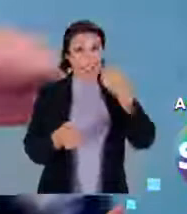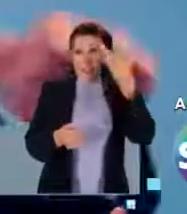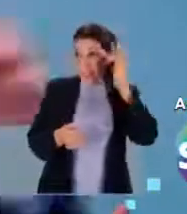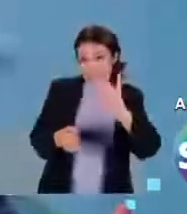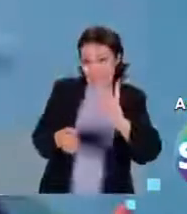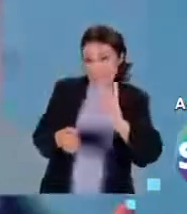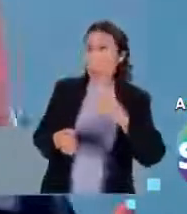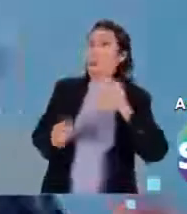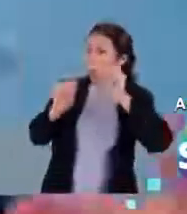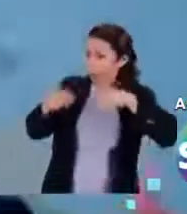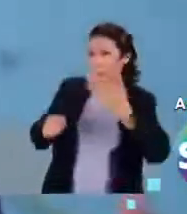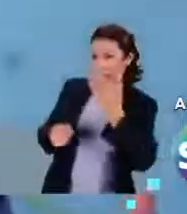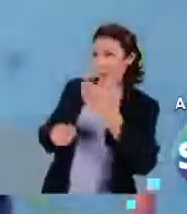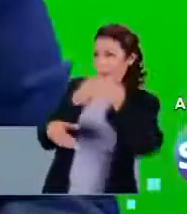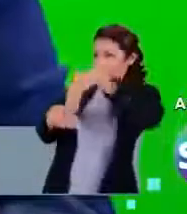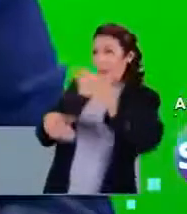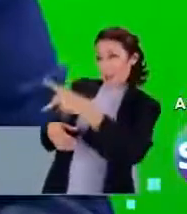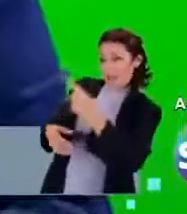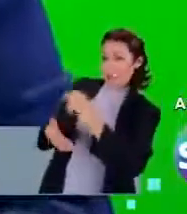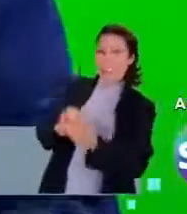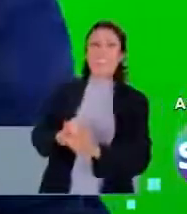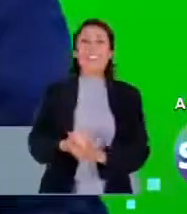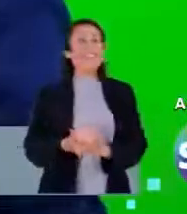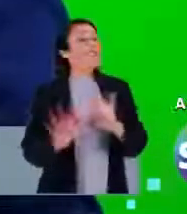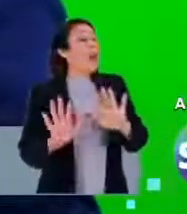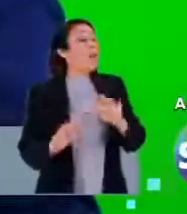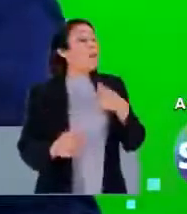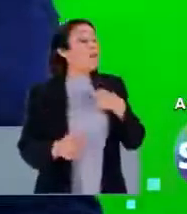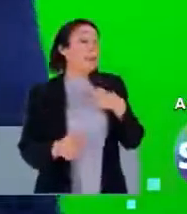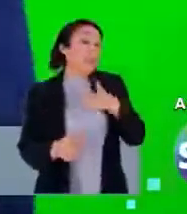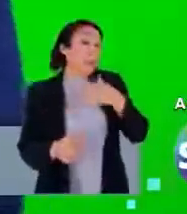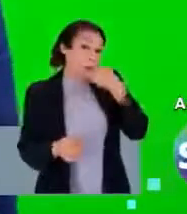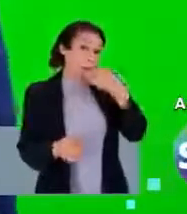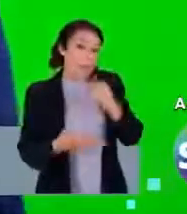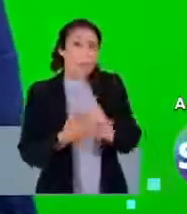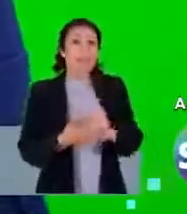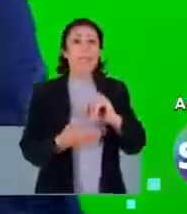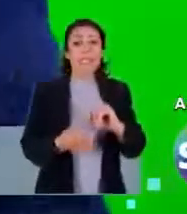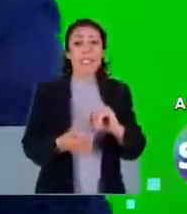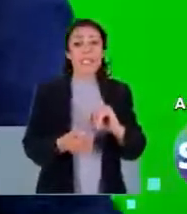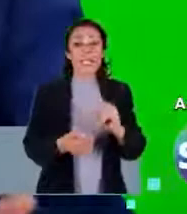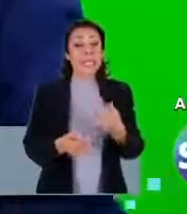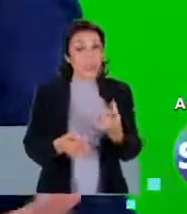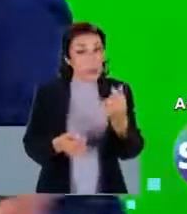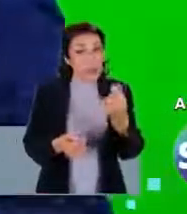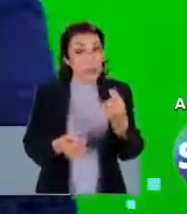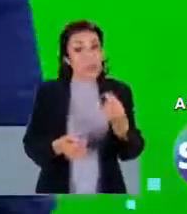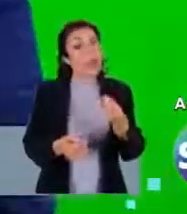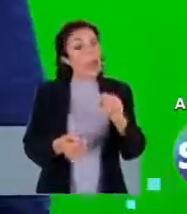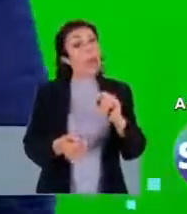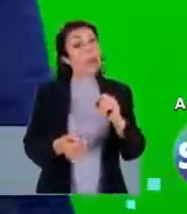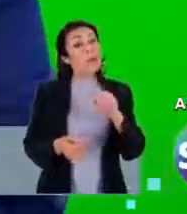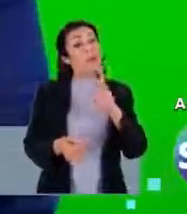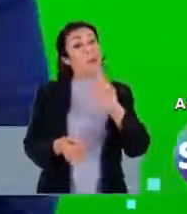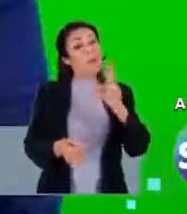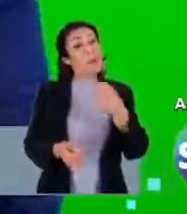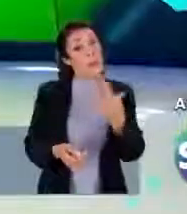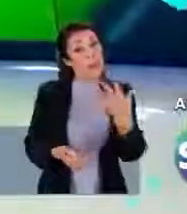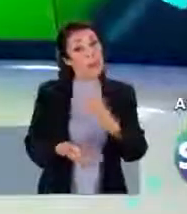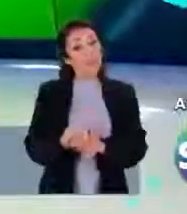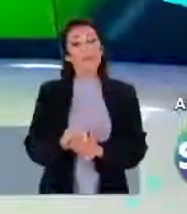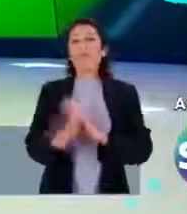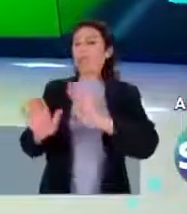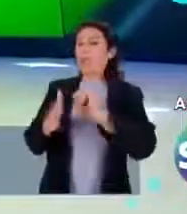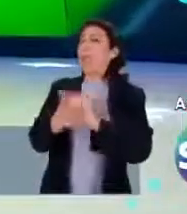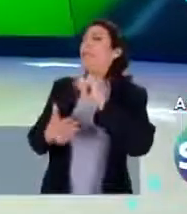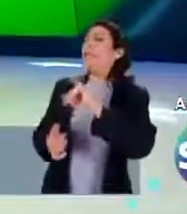pedir o seu voto amadureça lá eu acho que eu acho que se der essa quantidade de dinheiro eu acho que é uma grande solução meu